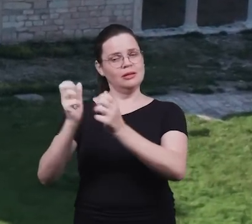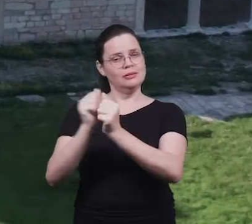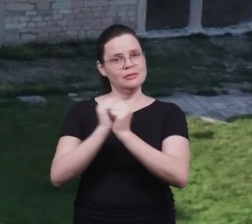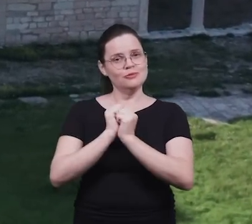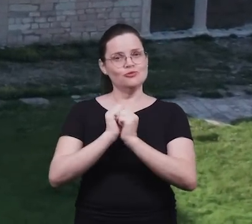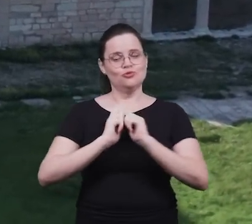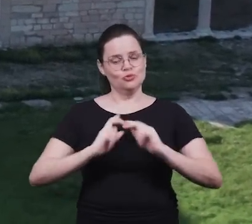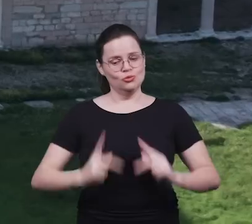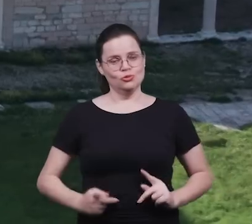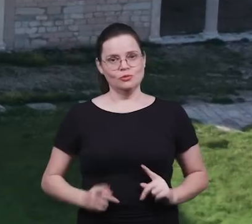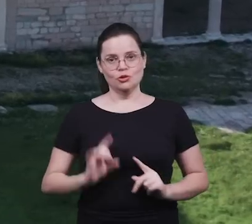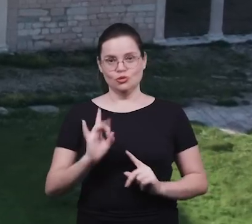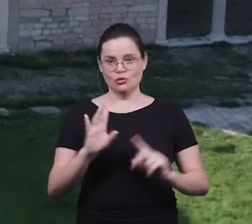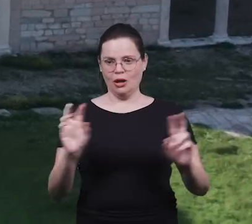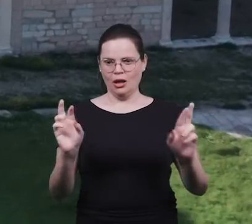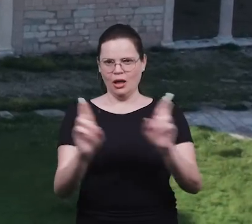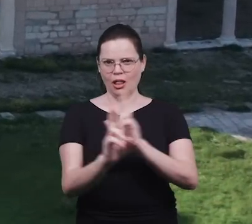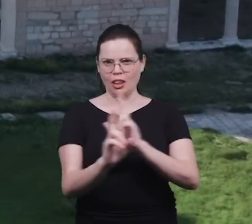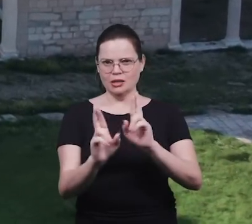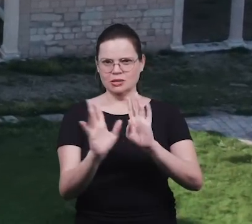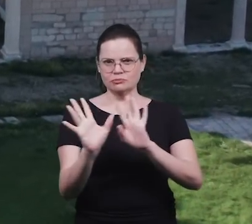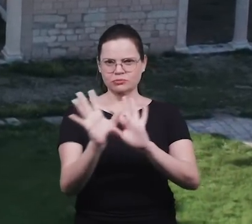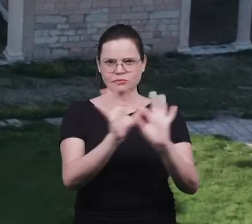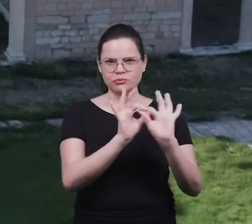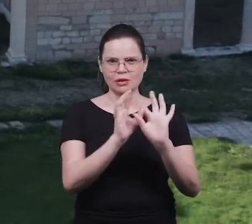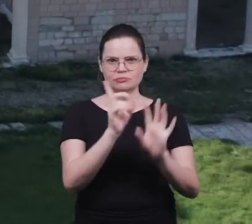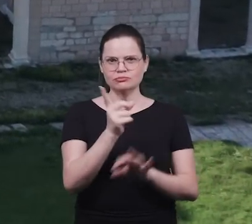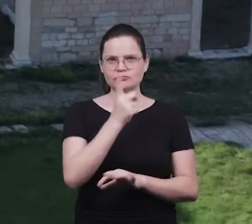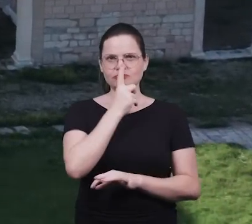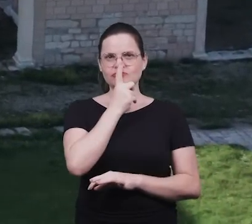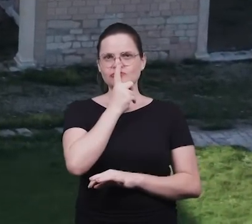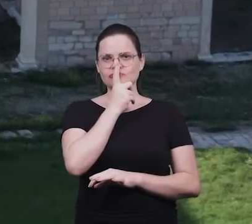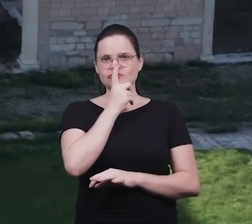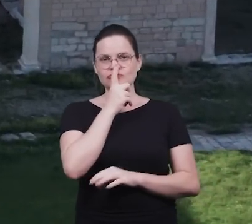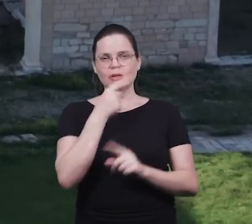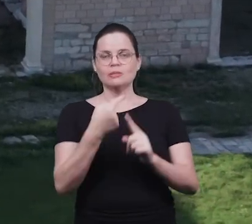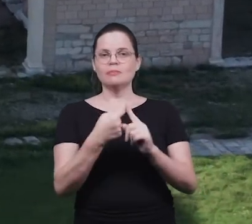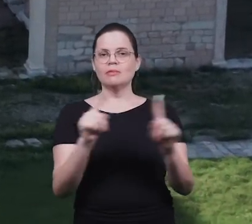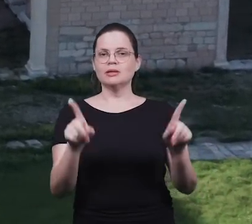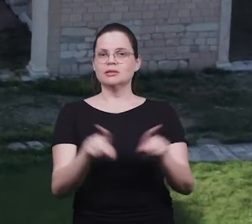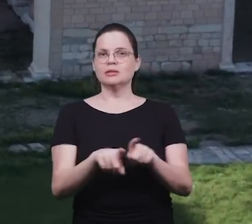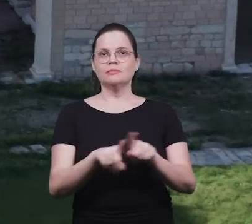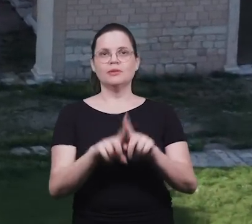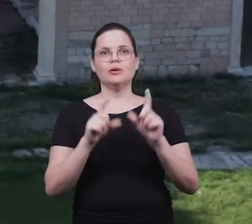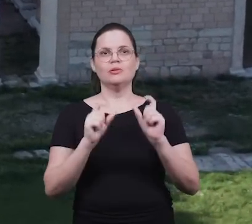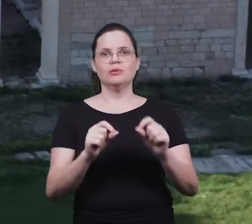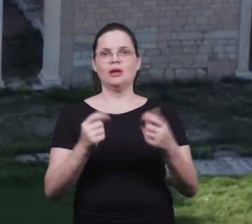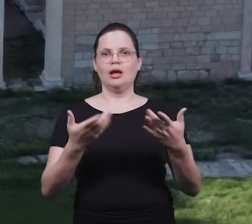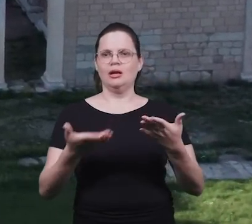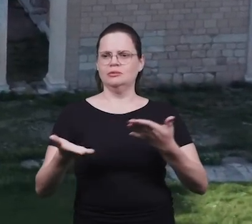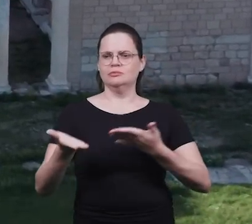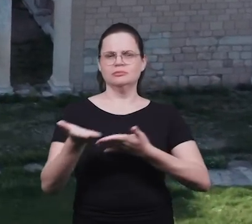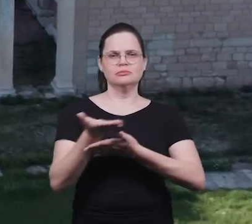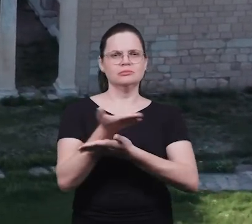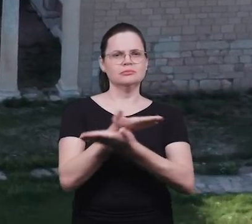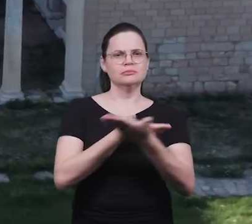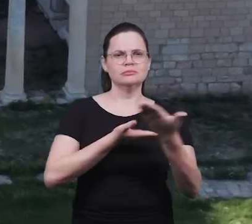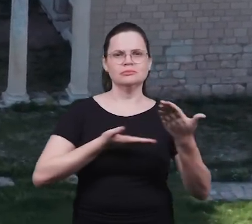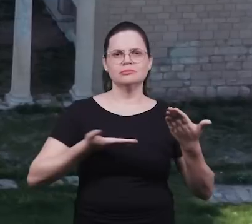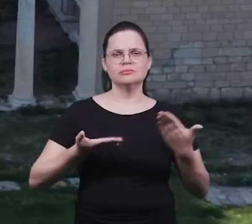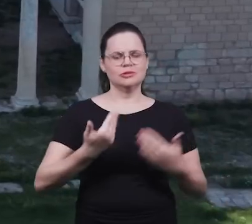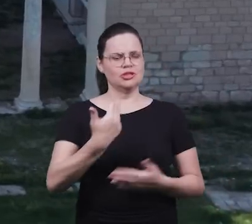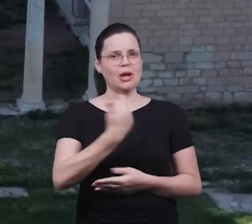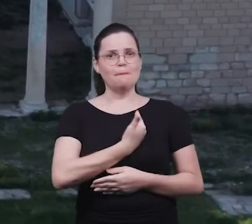o homem, ele quer criar também um ambiente de fraternidade, de amizade, que é